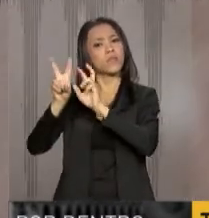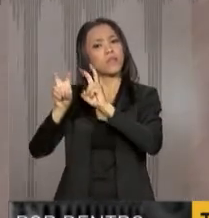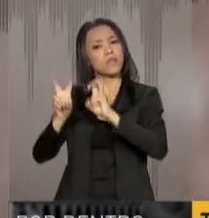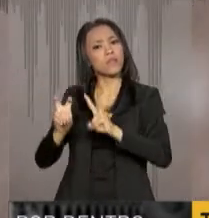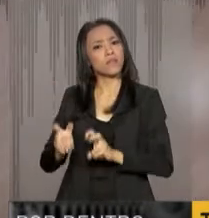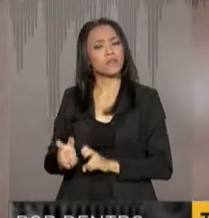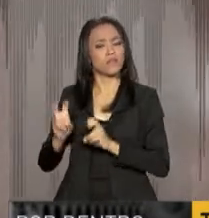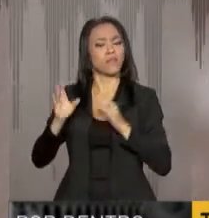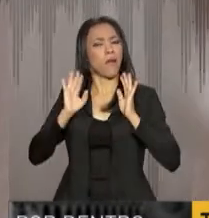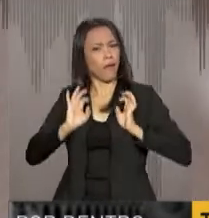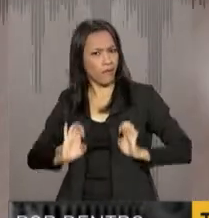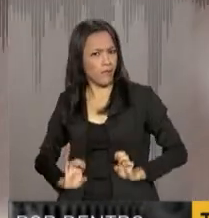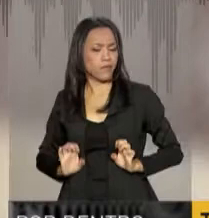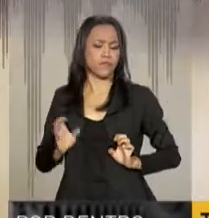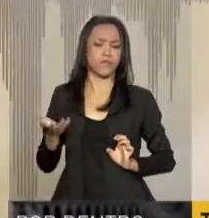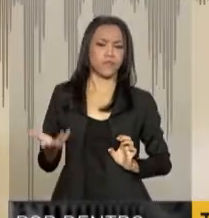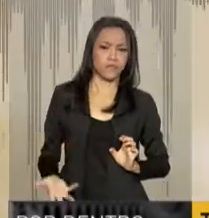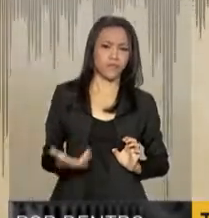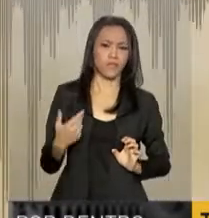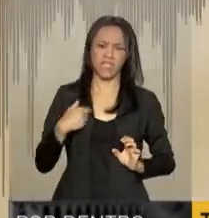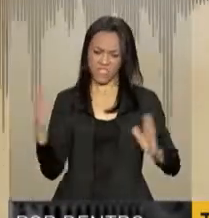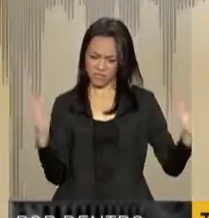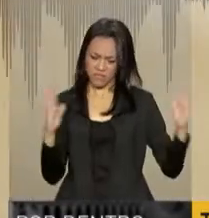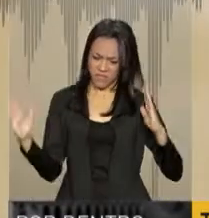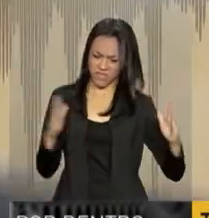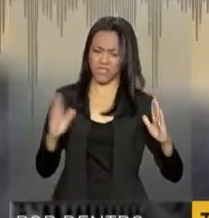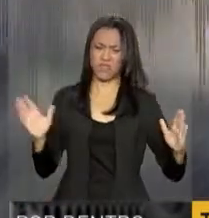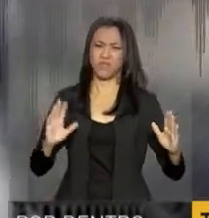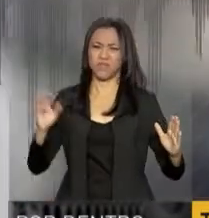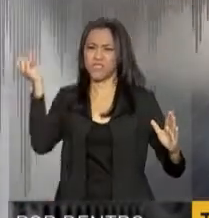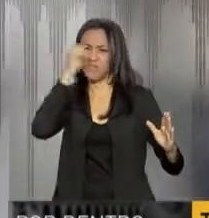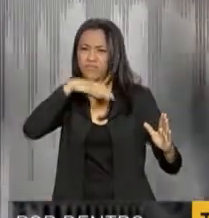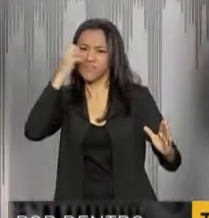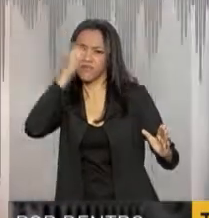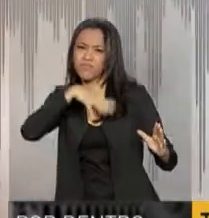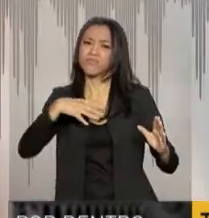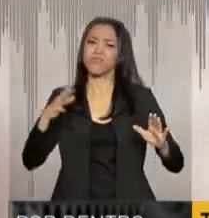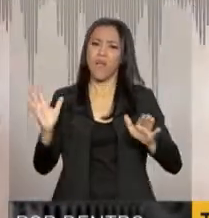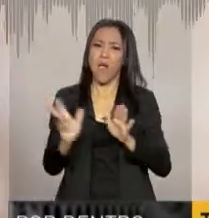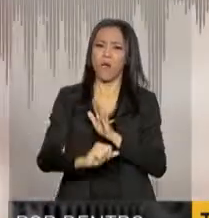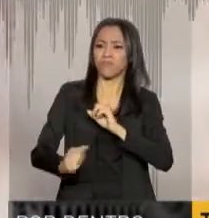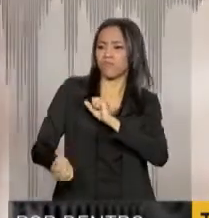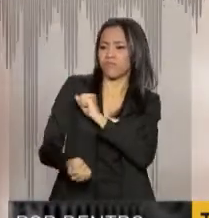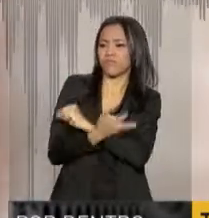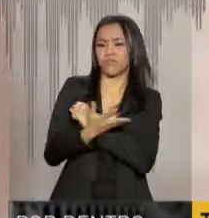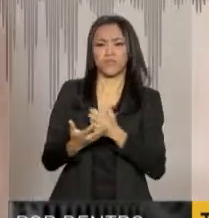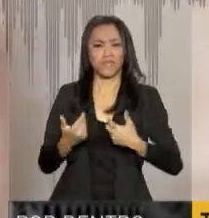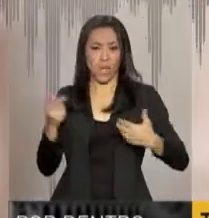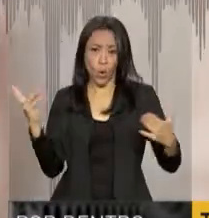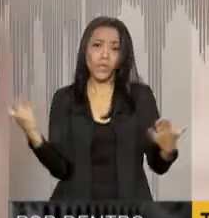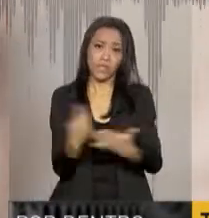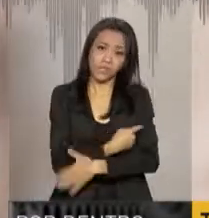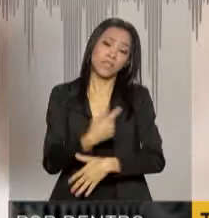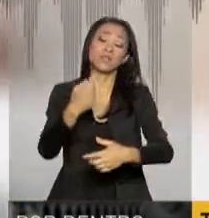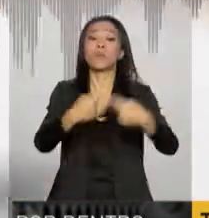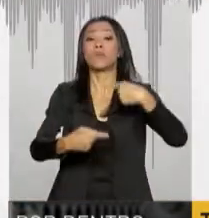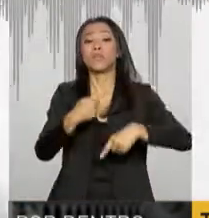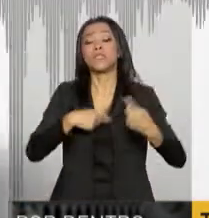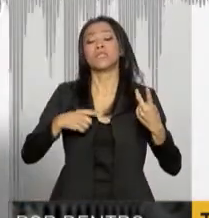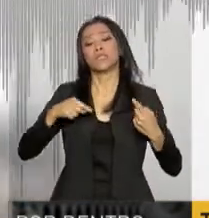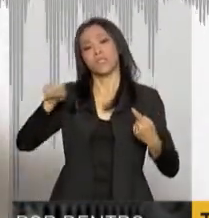nesse período de tantos escândalos de corrupção que a gente tem observado na política nas empresas nas entidades